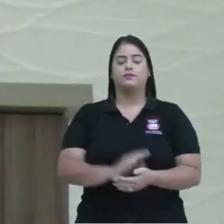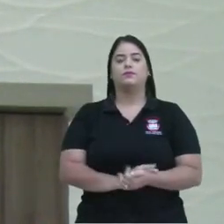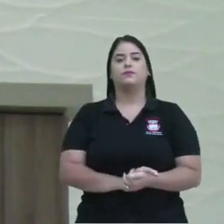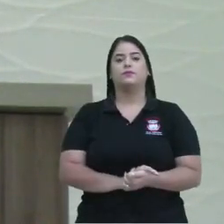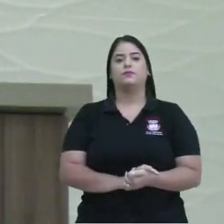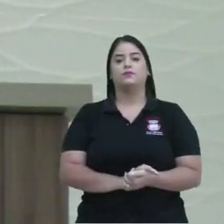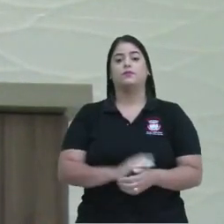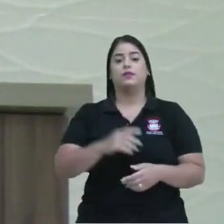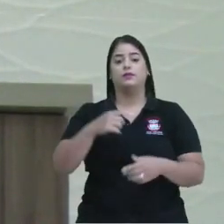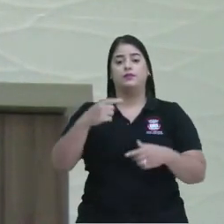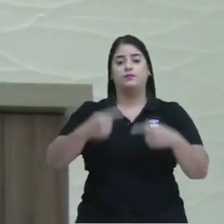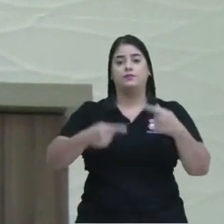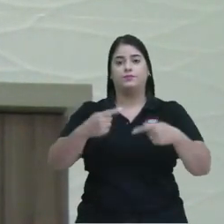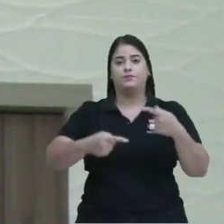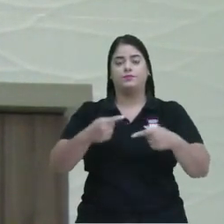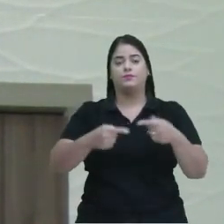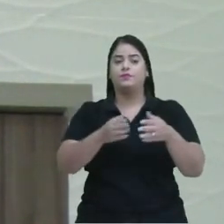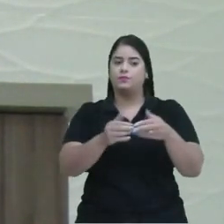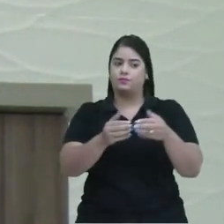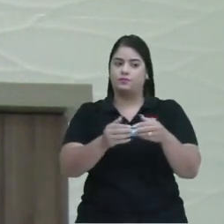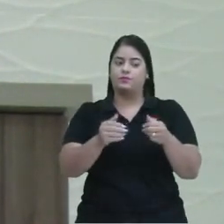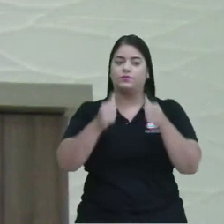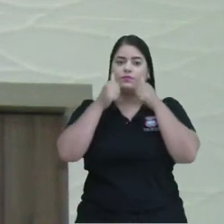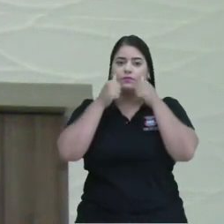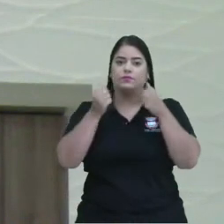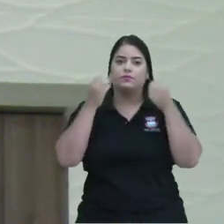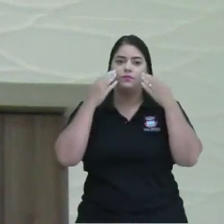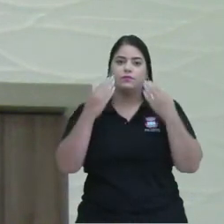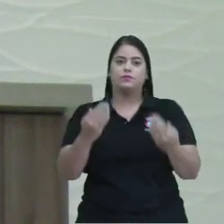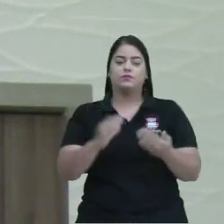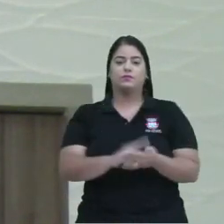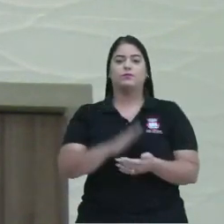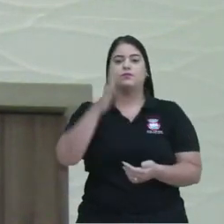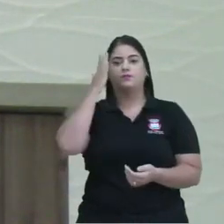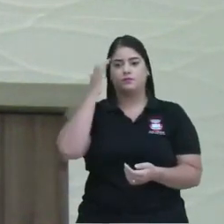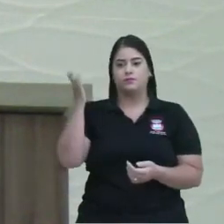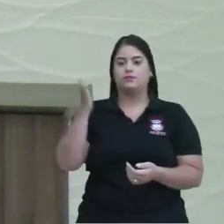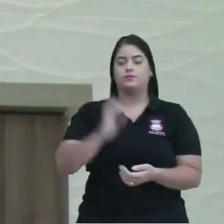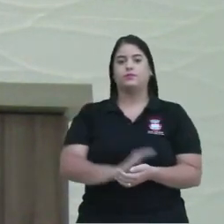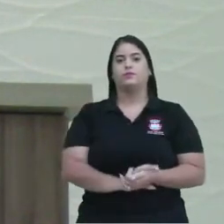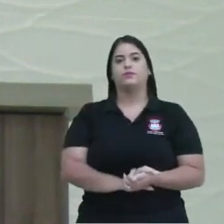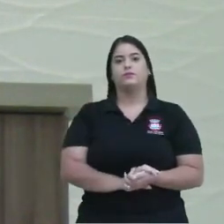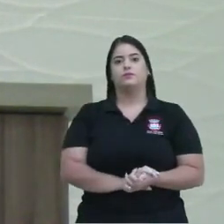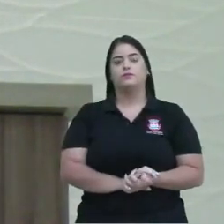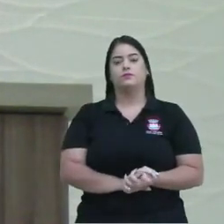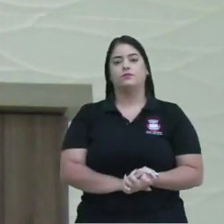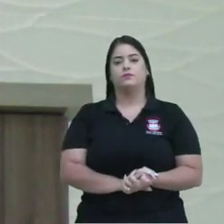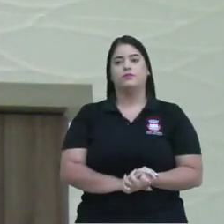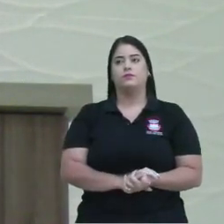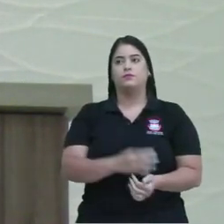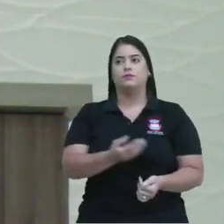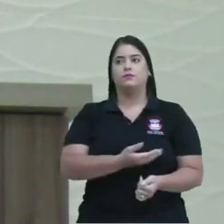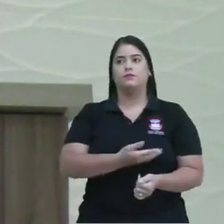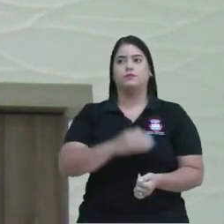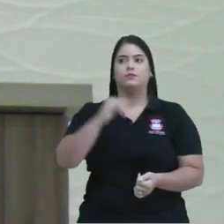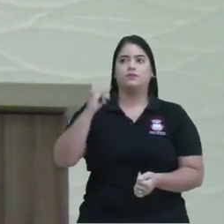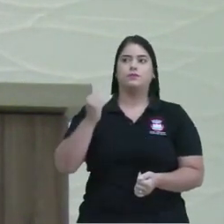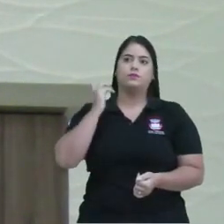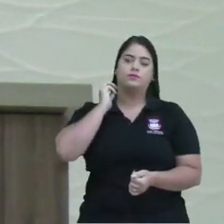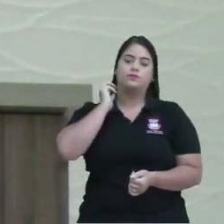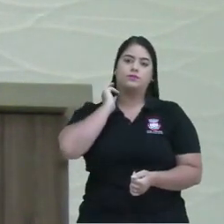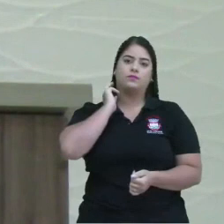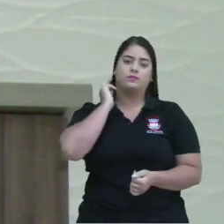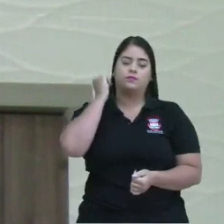requerimento da audiência pública. E eu sei, meu amigo Júnior do sindicato, a importância